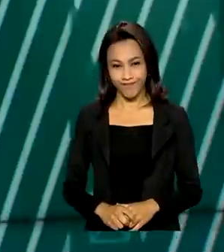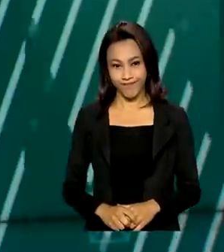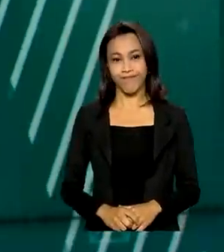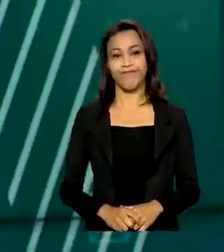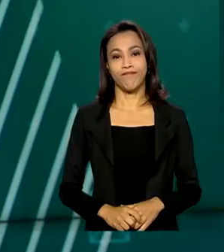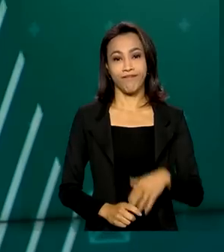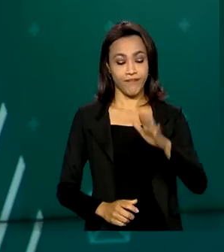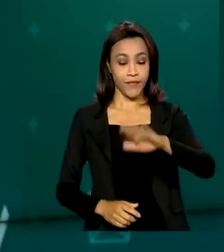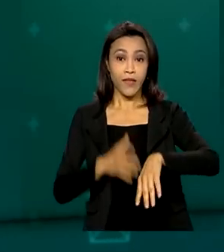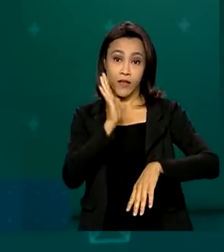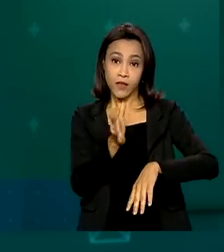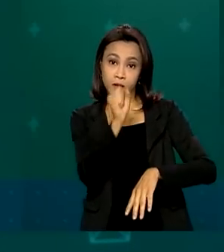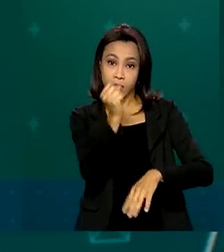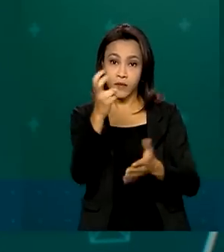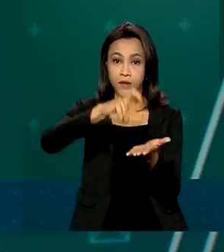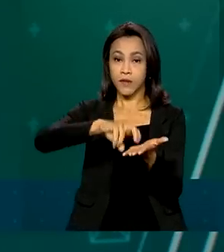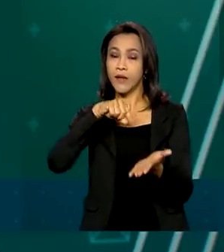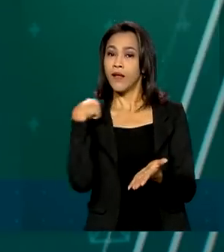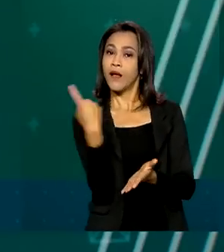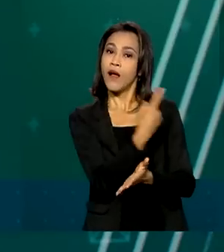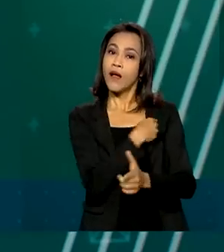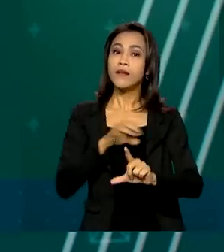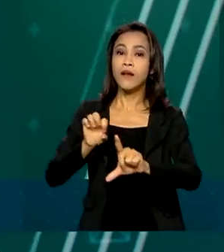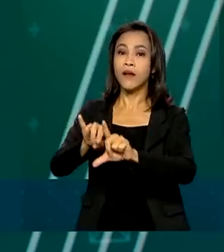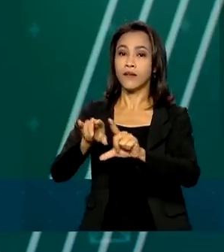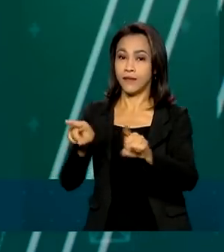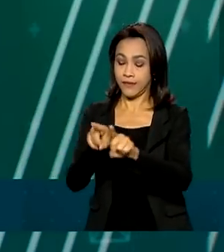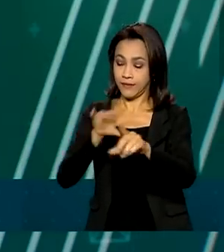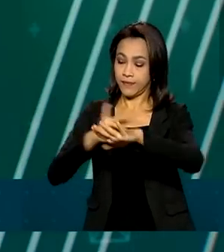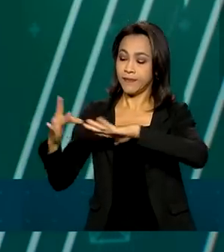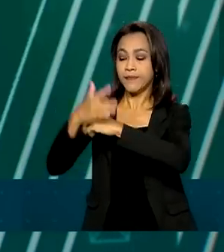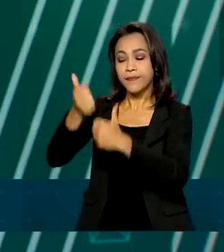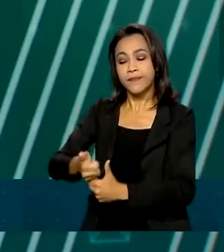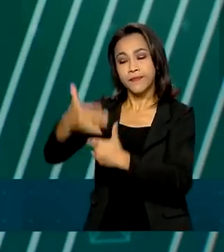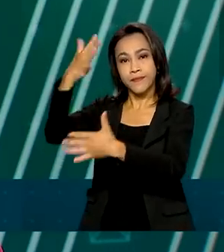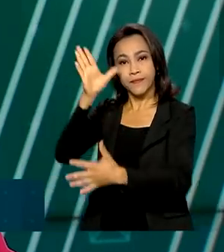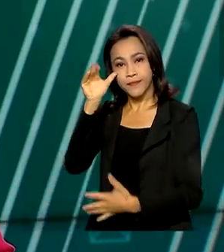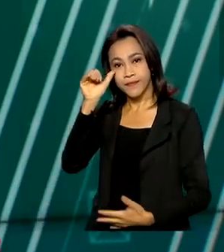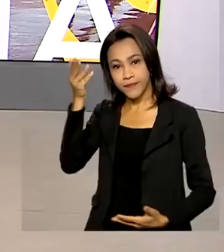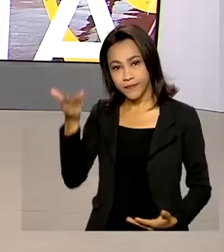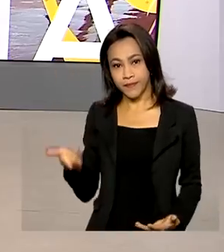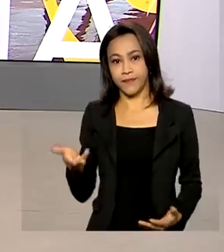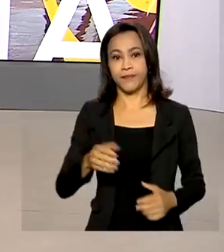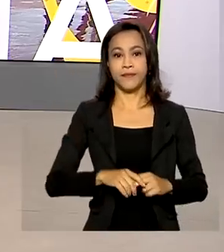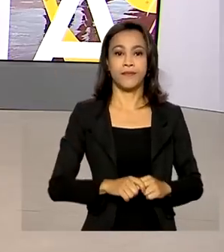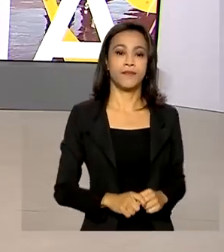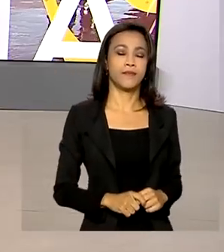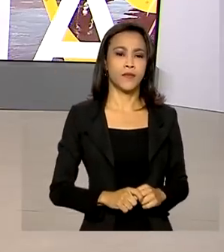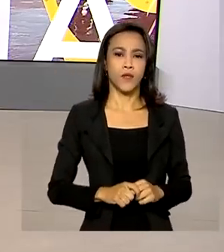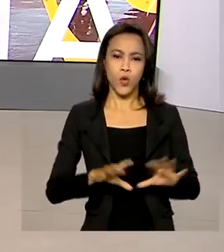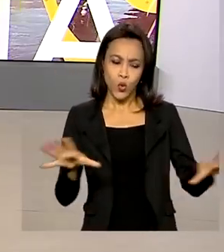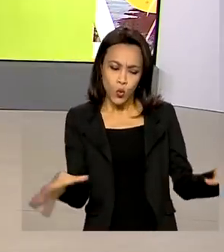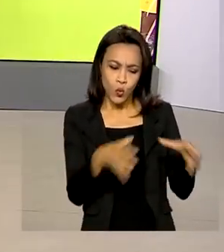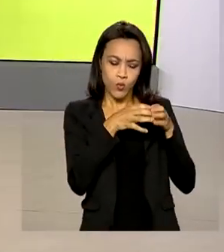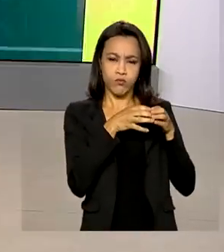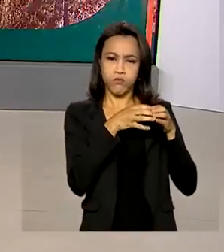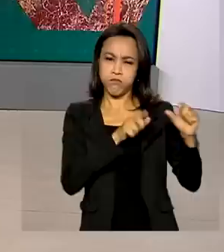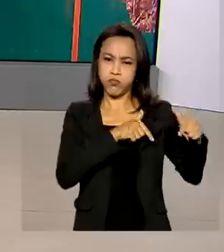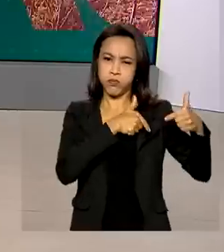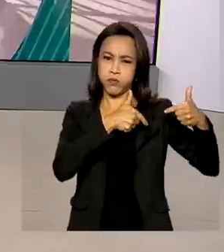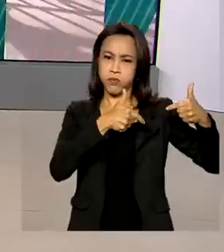há 8 horas da manhã estamos ao vivo também pelas redes sociais a operação